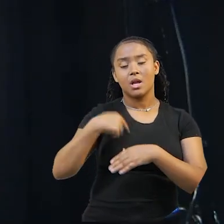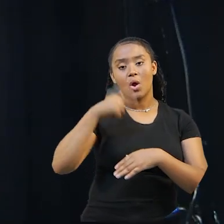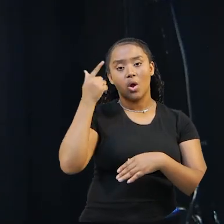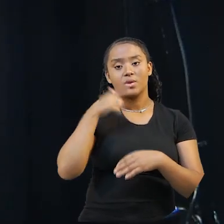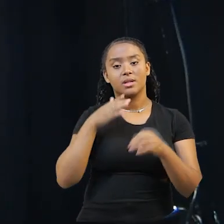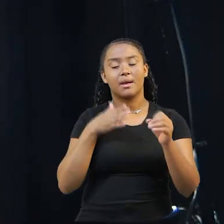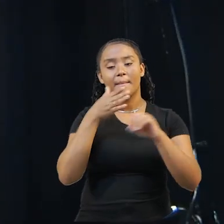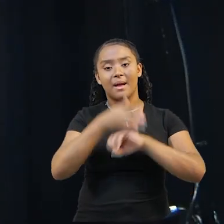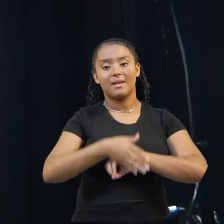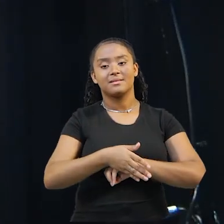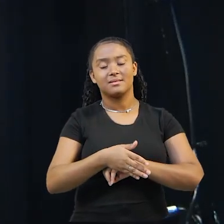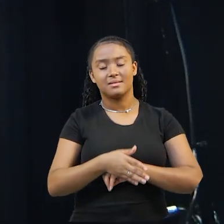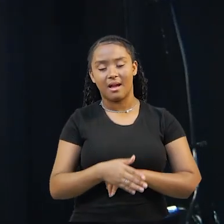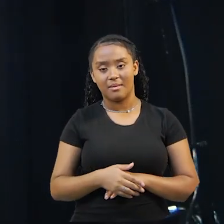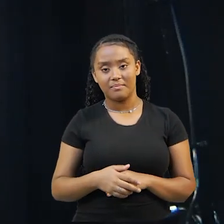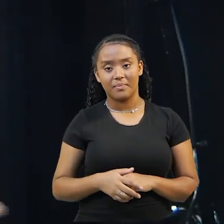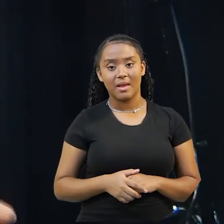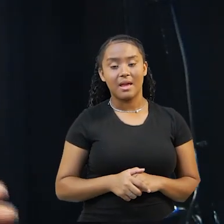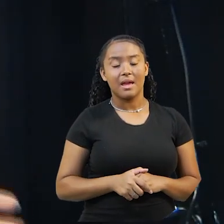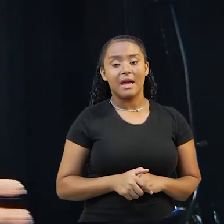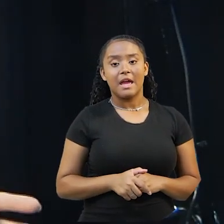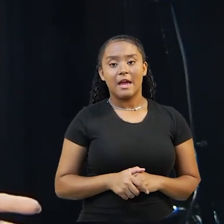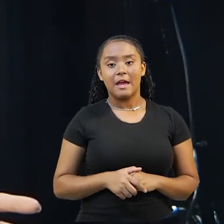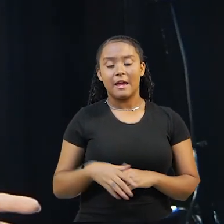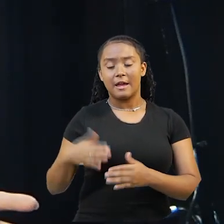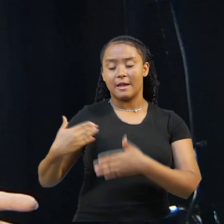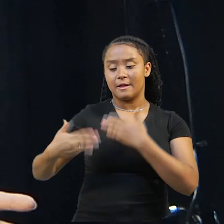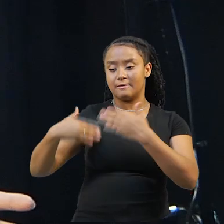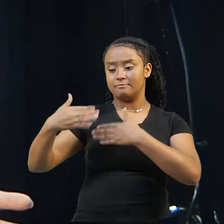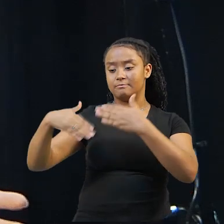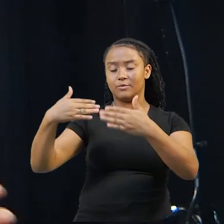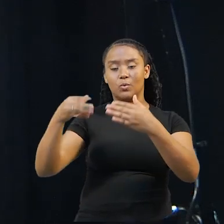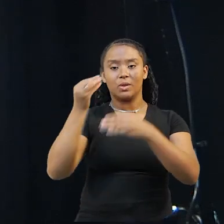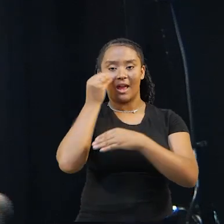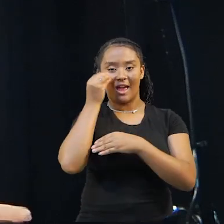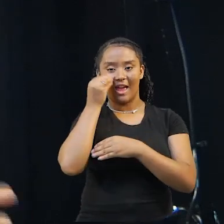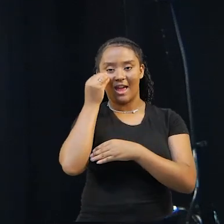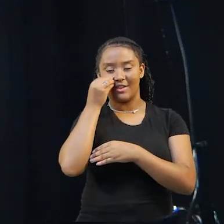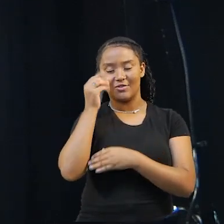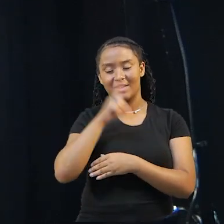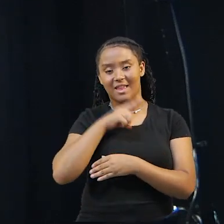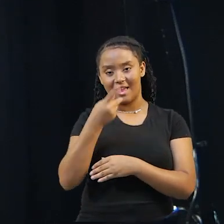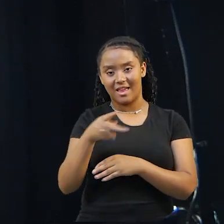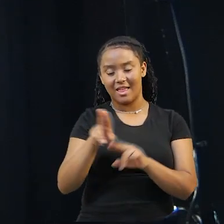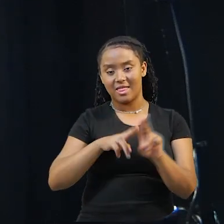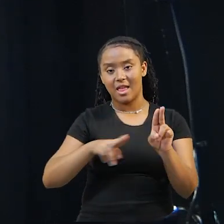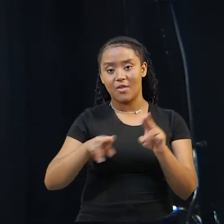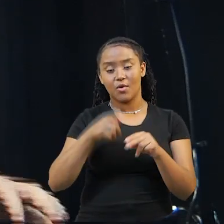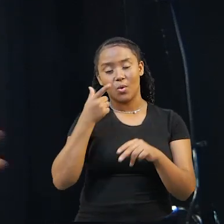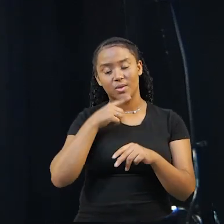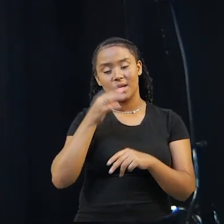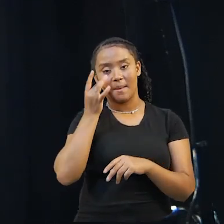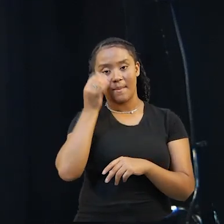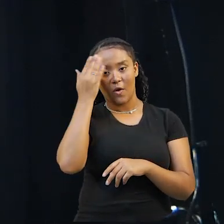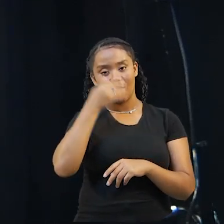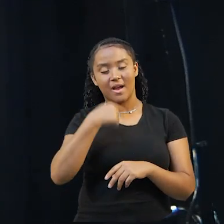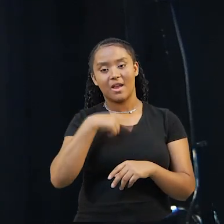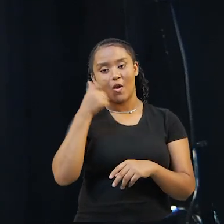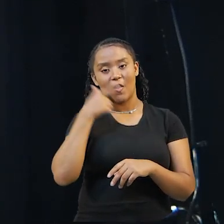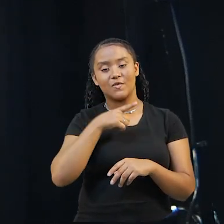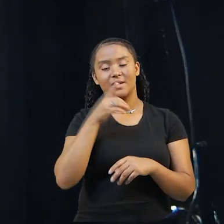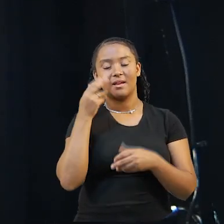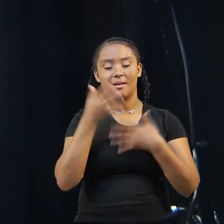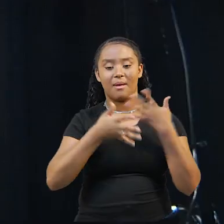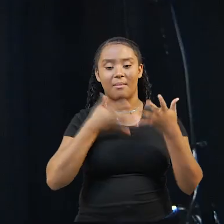eles pediam pela universidade, né, para comprovar minha proficiência em inglês e fui... no fim, acabei indo para